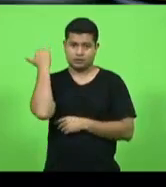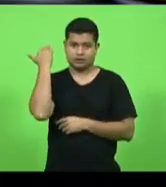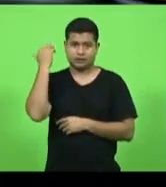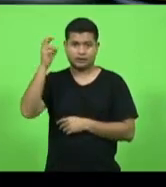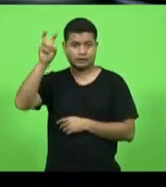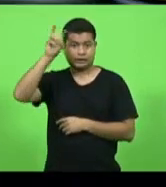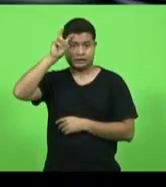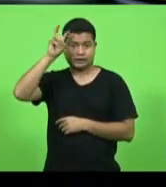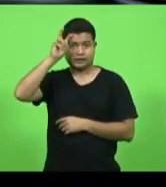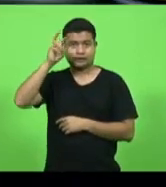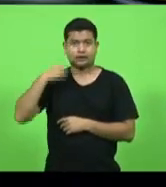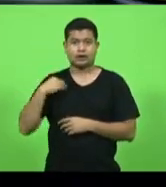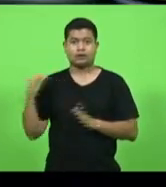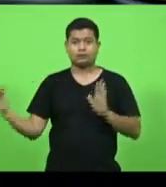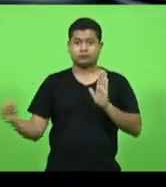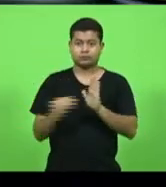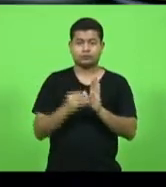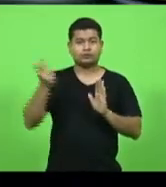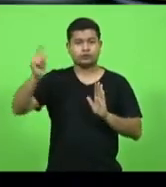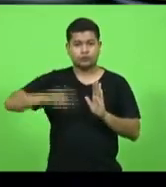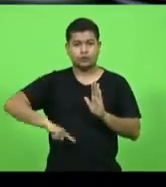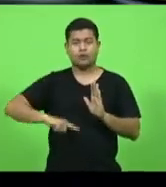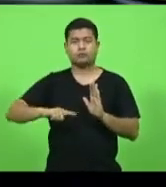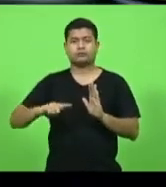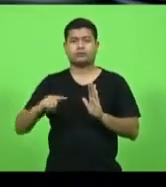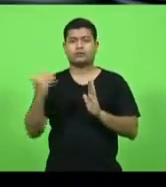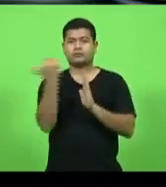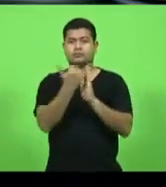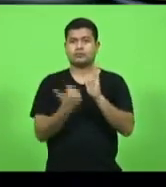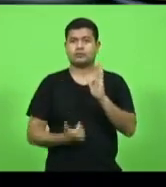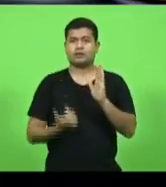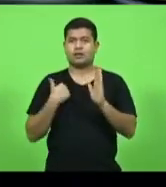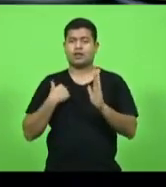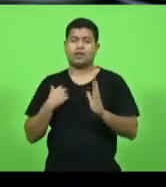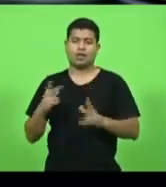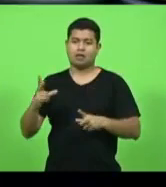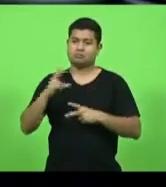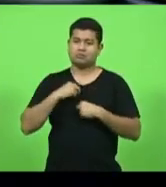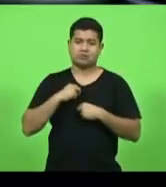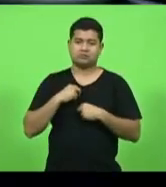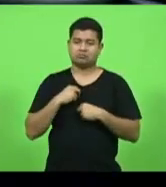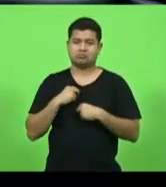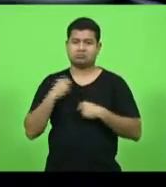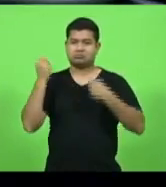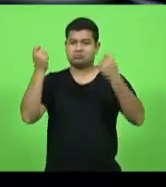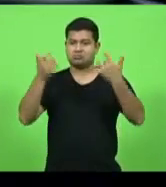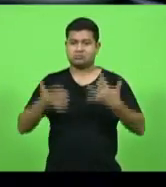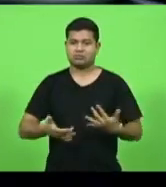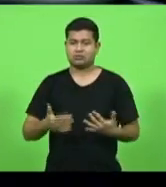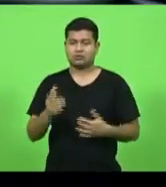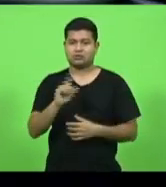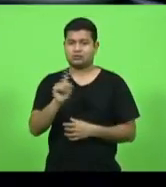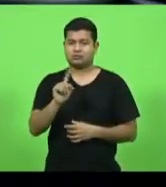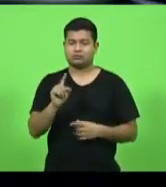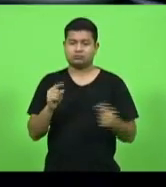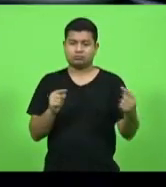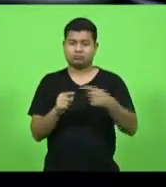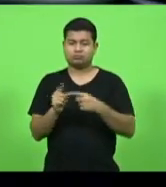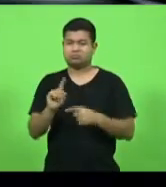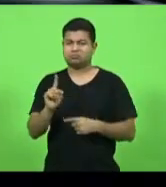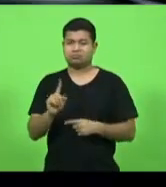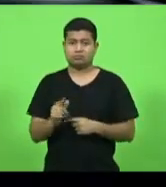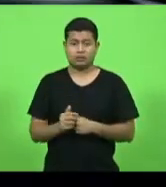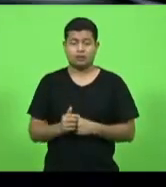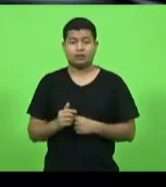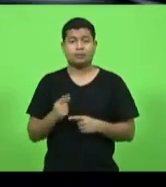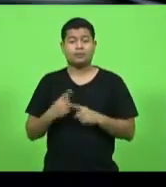foi recolocado na pauta agora. Eu não vou entrar no mérito em relação ao tema, porque me parece que é